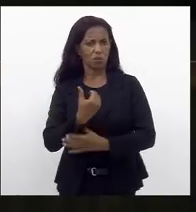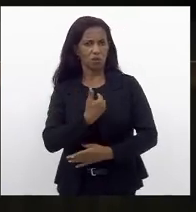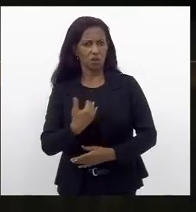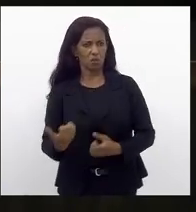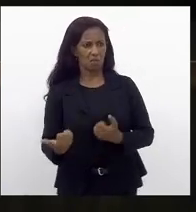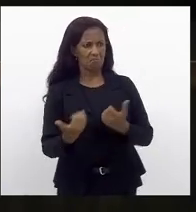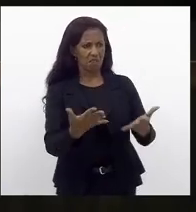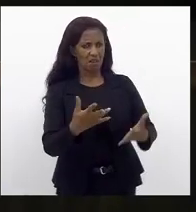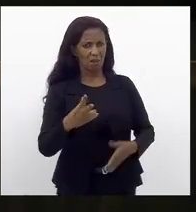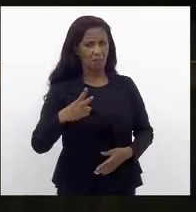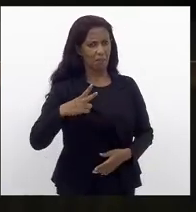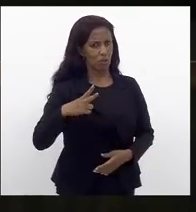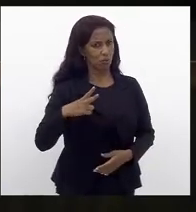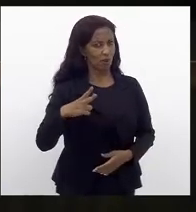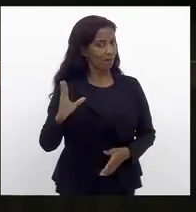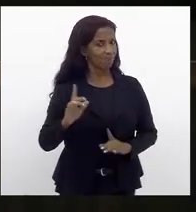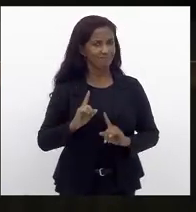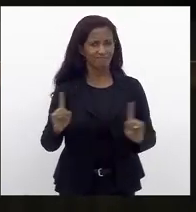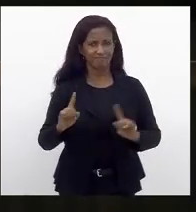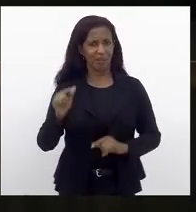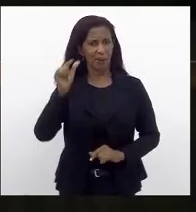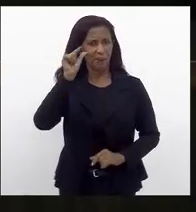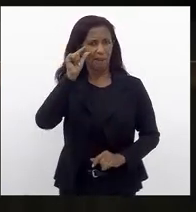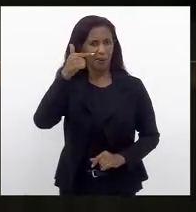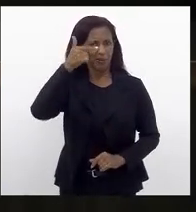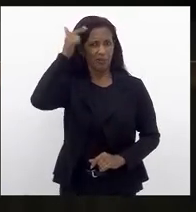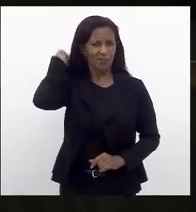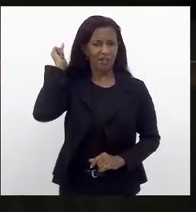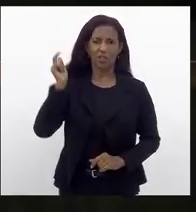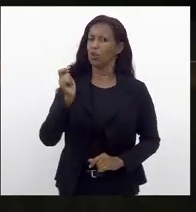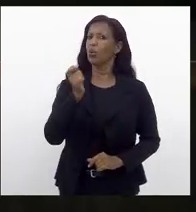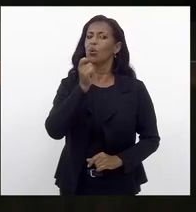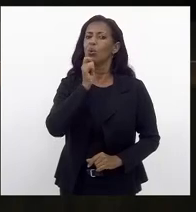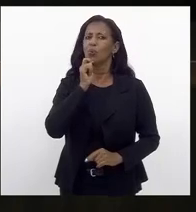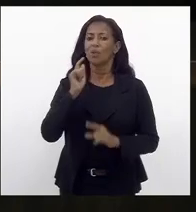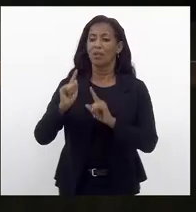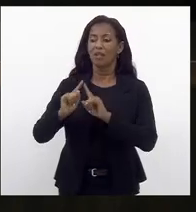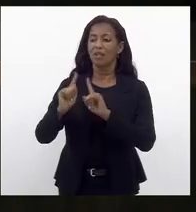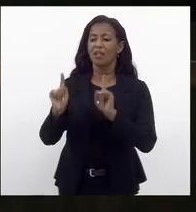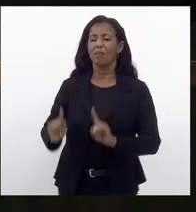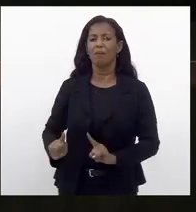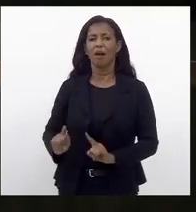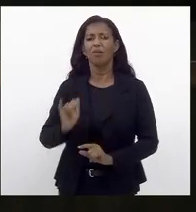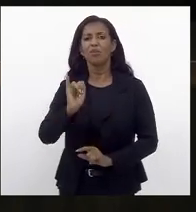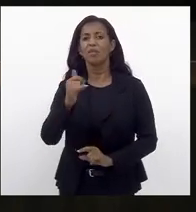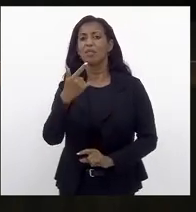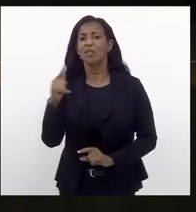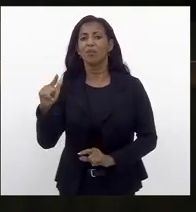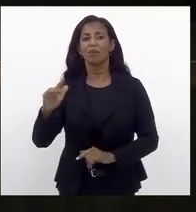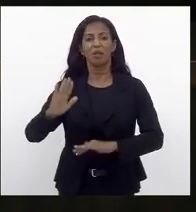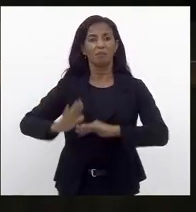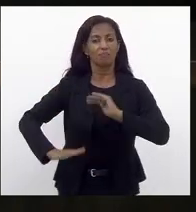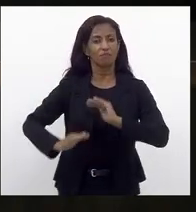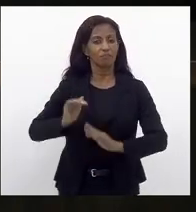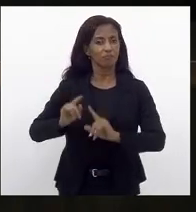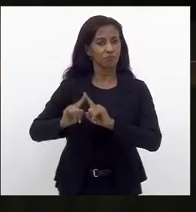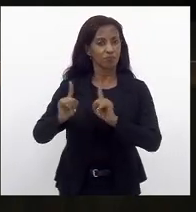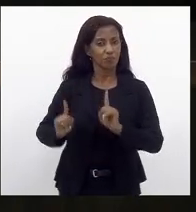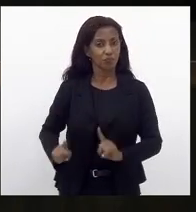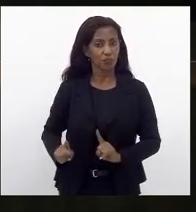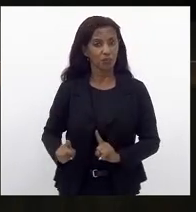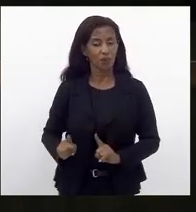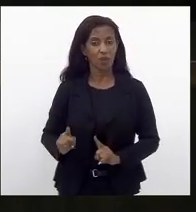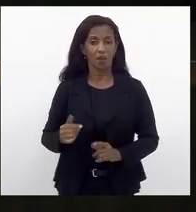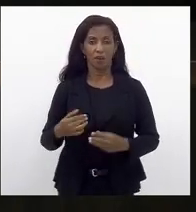uma empresa privada Paulo Guedes não há serviço público sem Servidor Público Ministro Paulo Guedes não